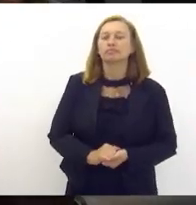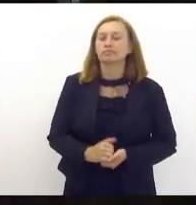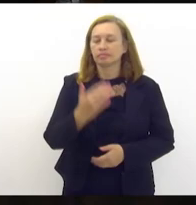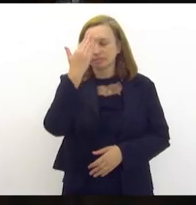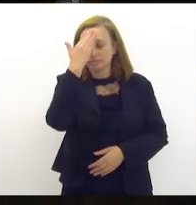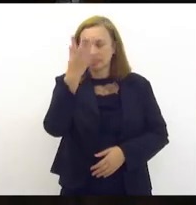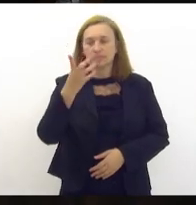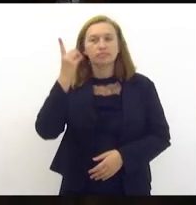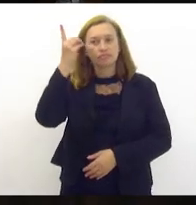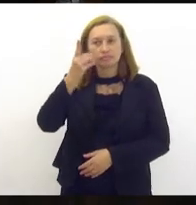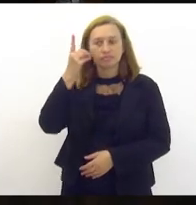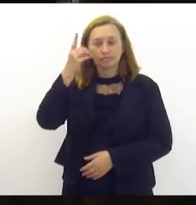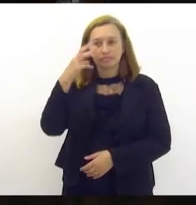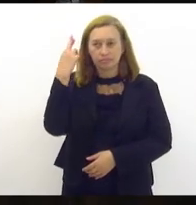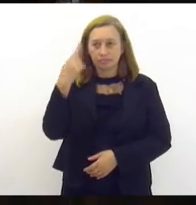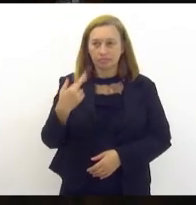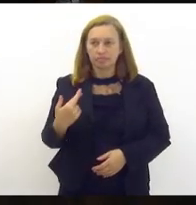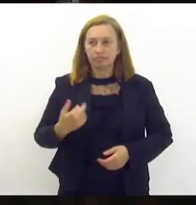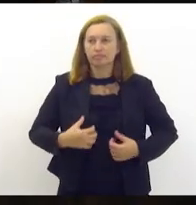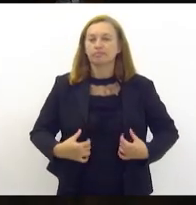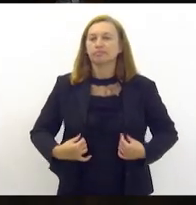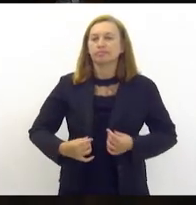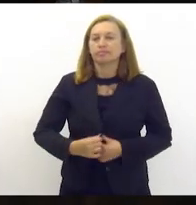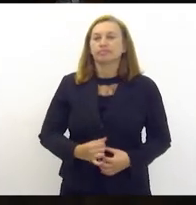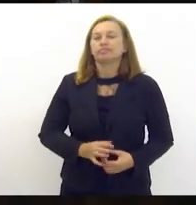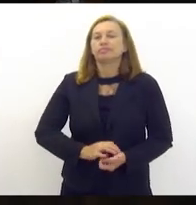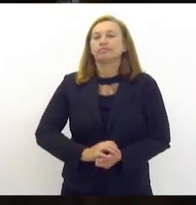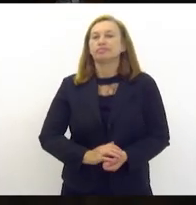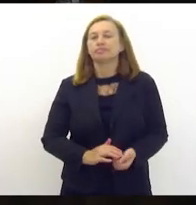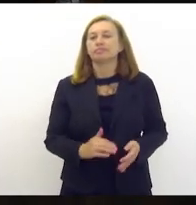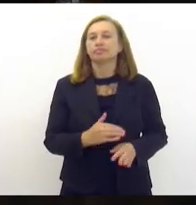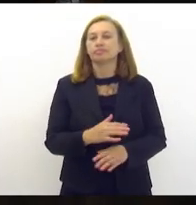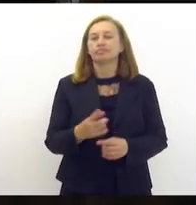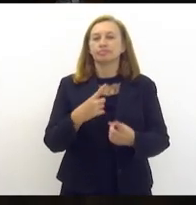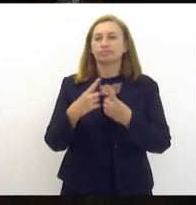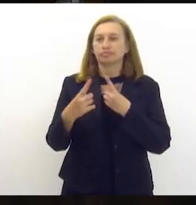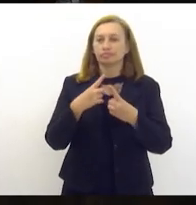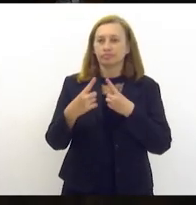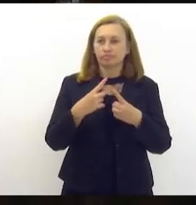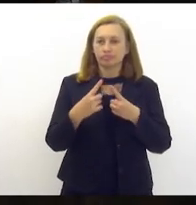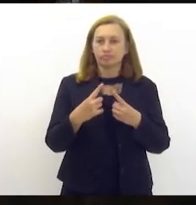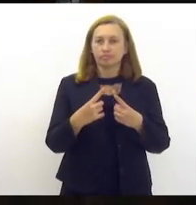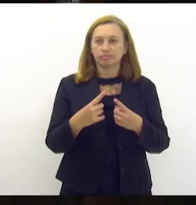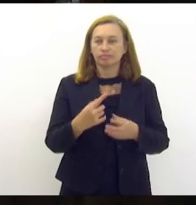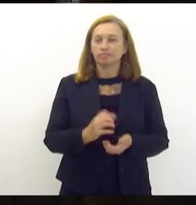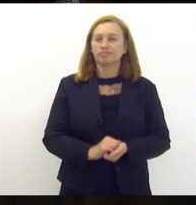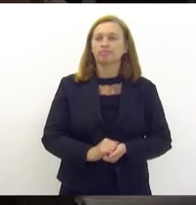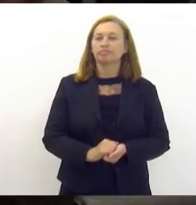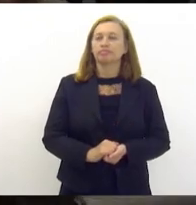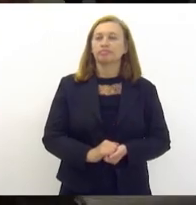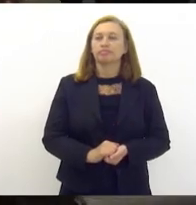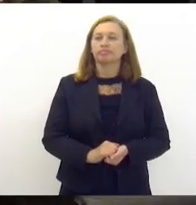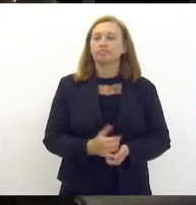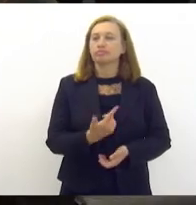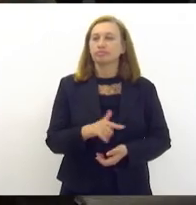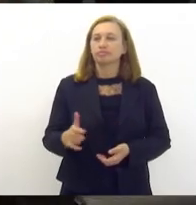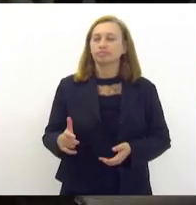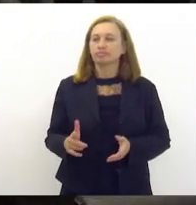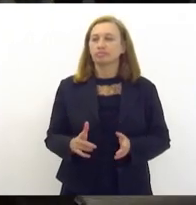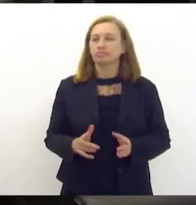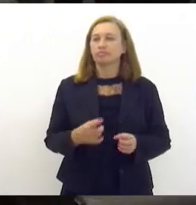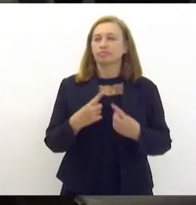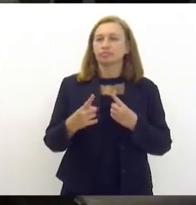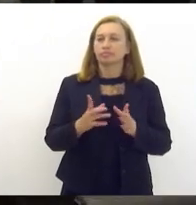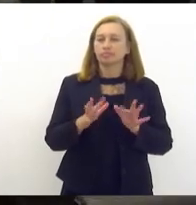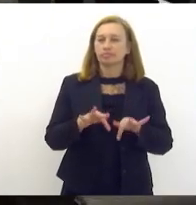nobre deputada Renata Souza. Com os pareceres emitidos, em discussão, senhor presidente, queira